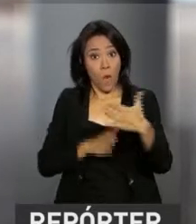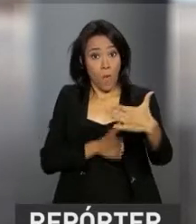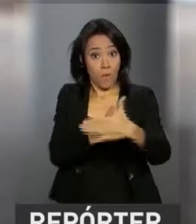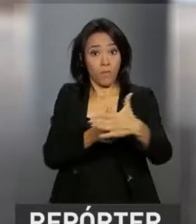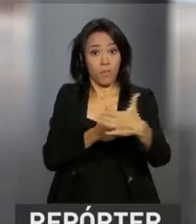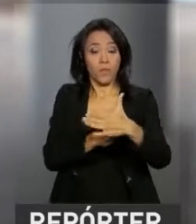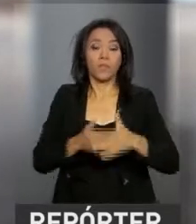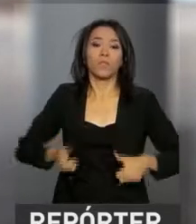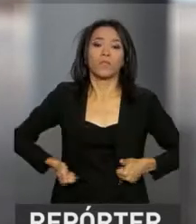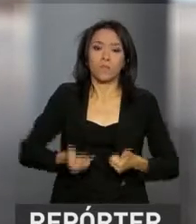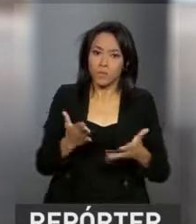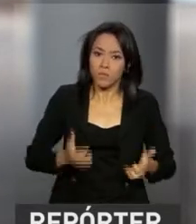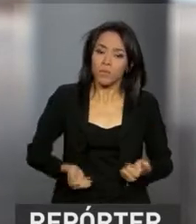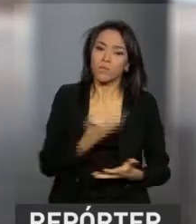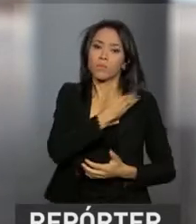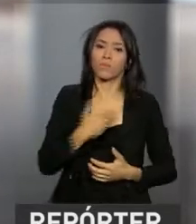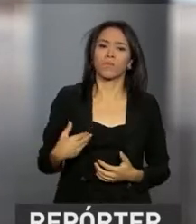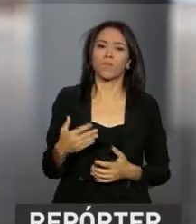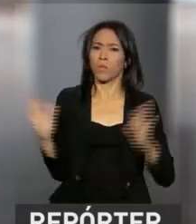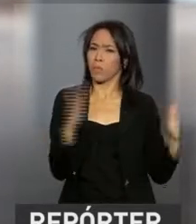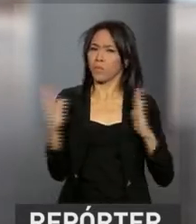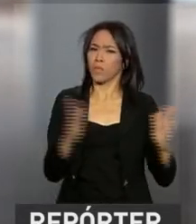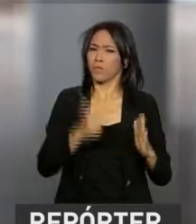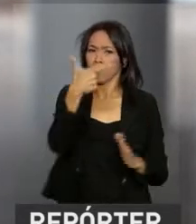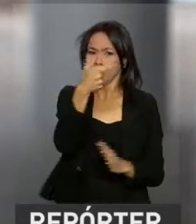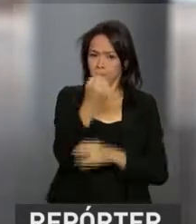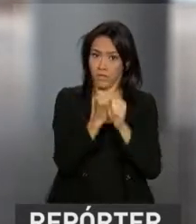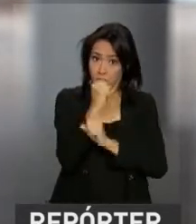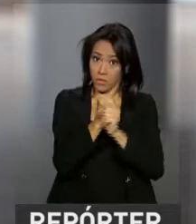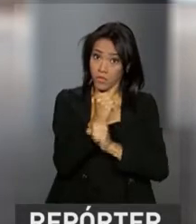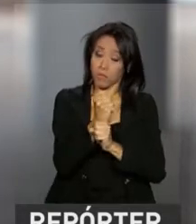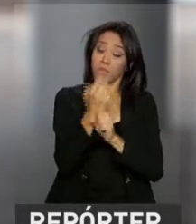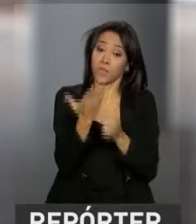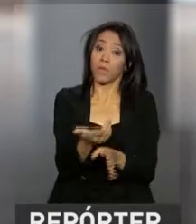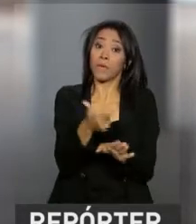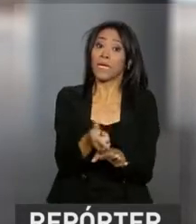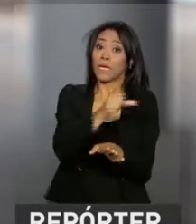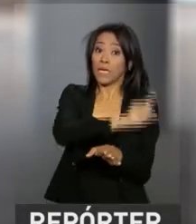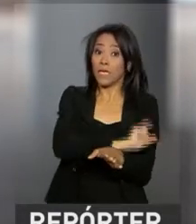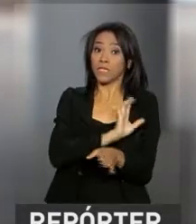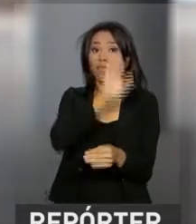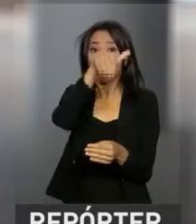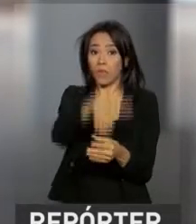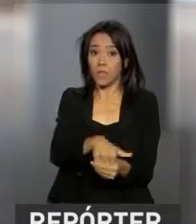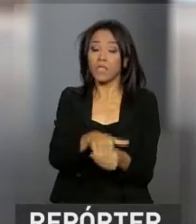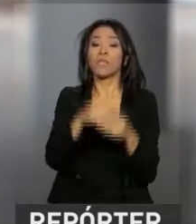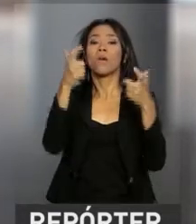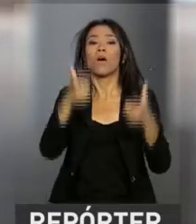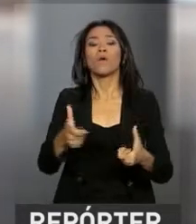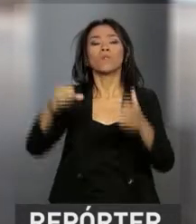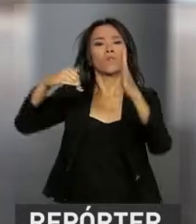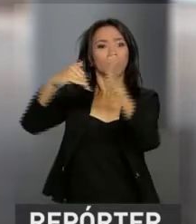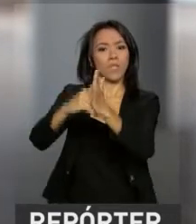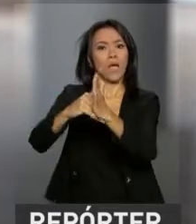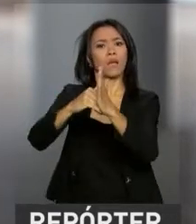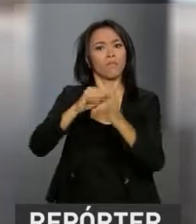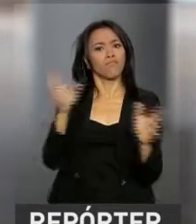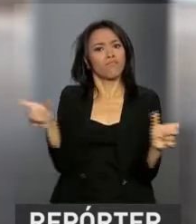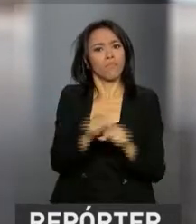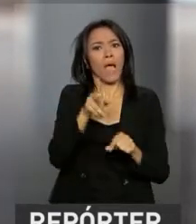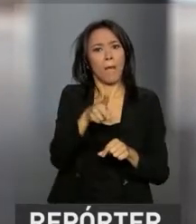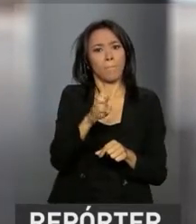dos gastos públicos pelos próximos 20 anos. Antes da votação no Senado, a PEC já havia sido